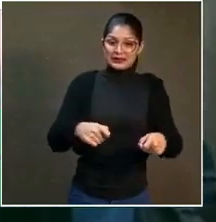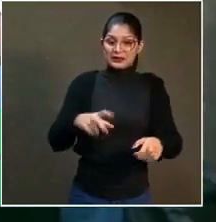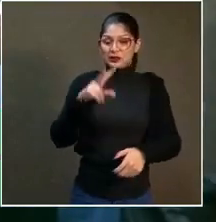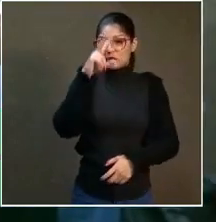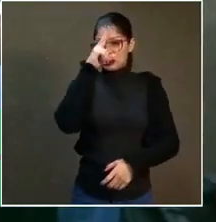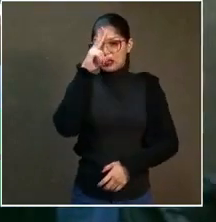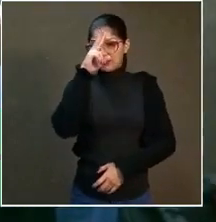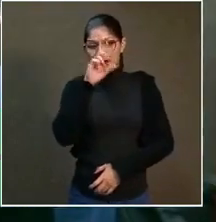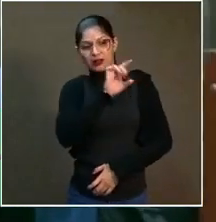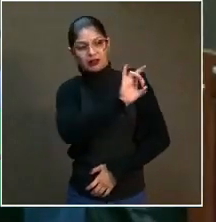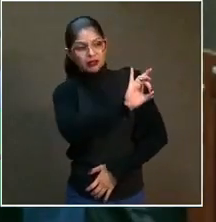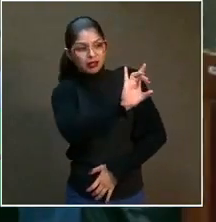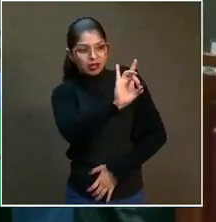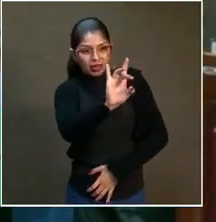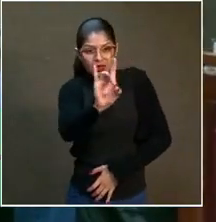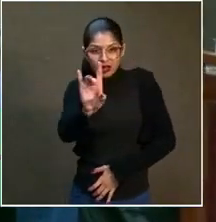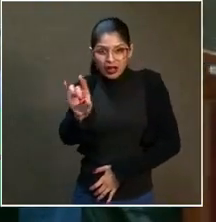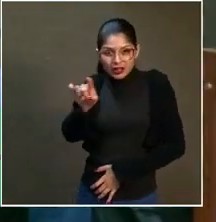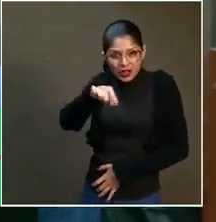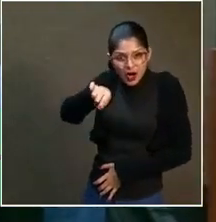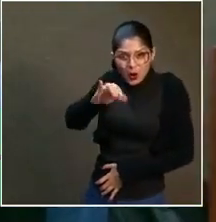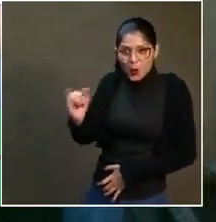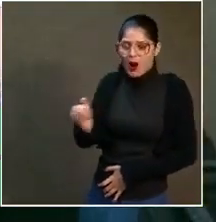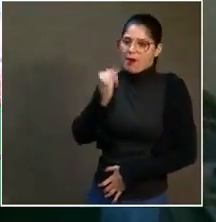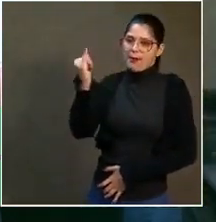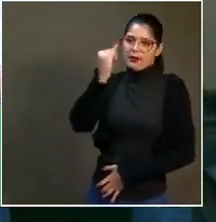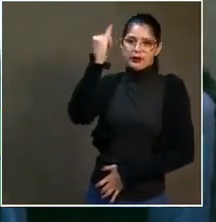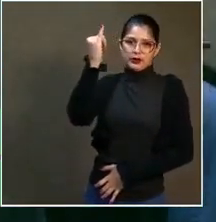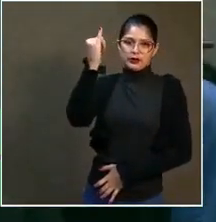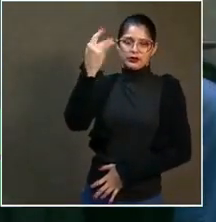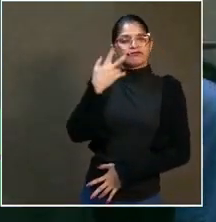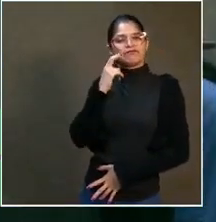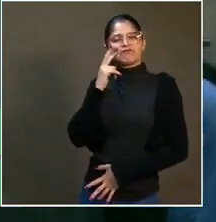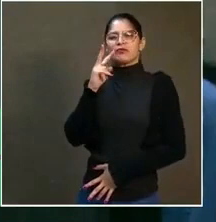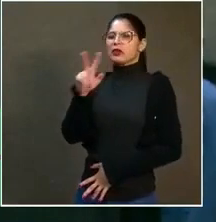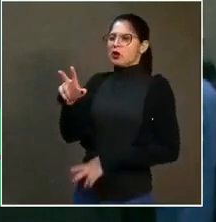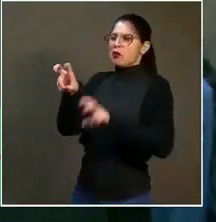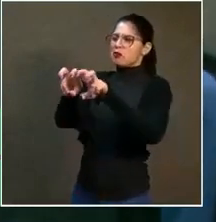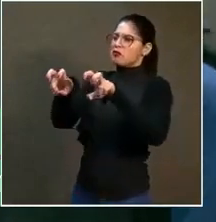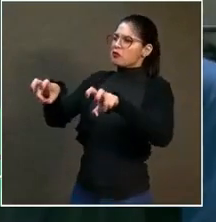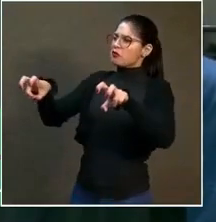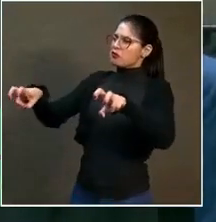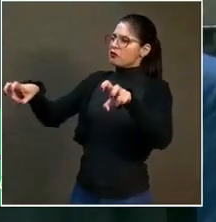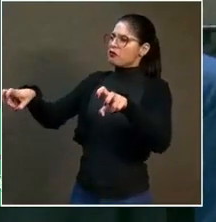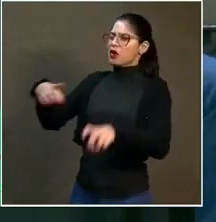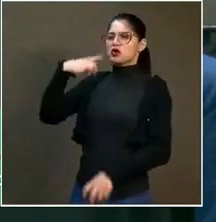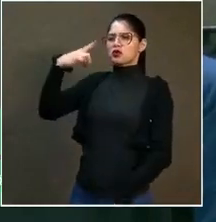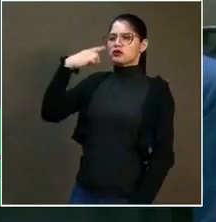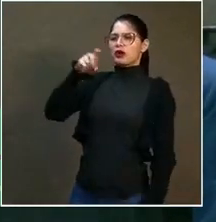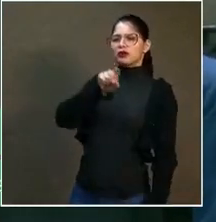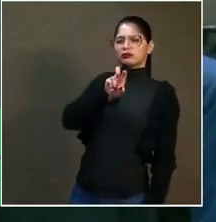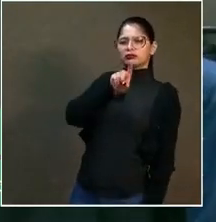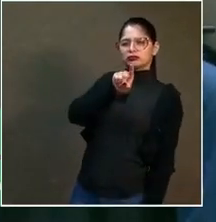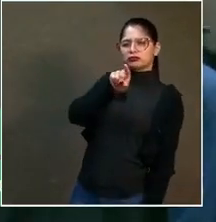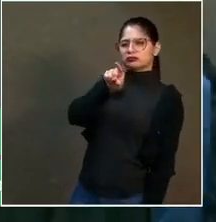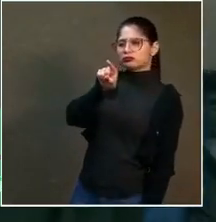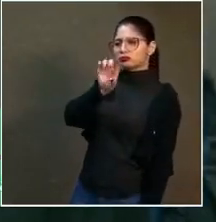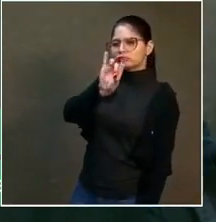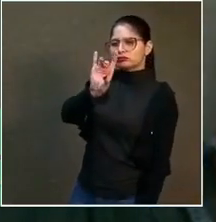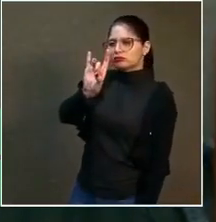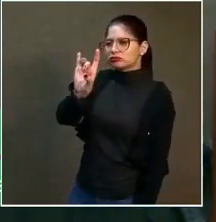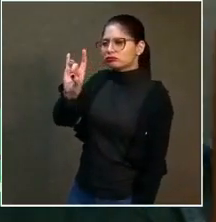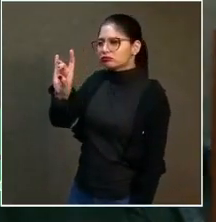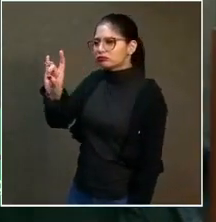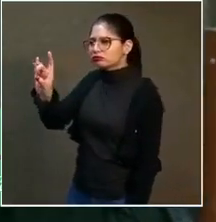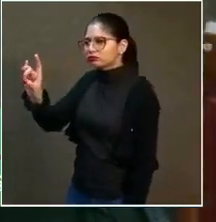se encontra aqui. Olho para a banca de defesa, doutor Sandro, doutor Daniel, doutora Natália, doutora Stephanie, doutor